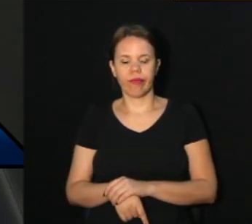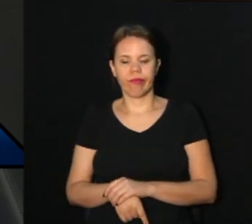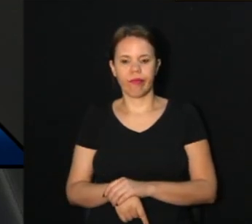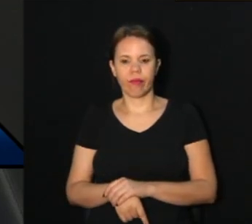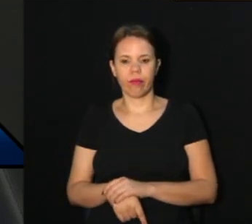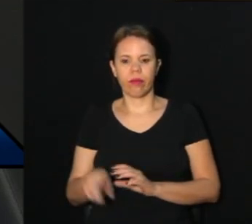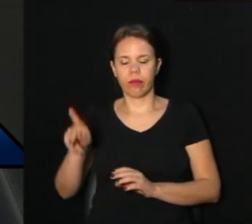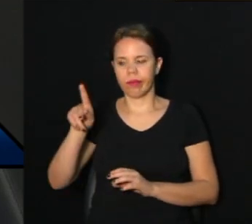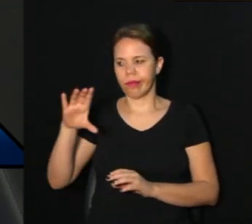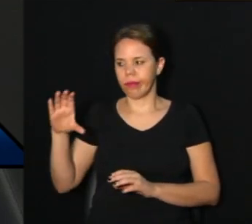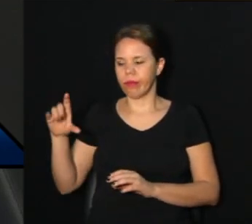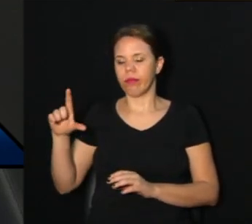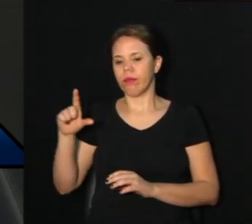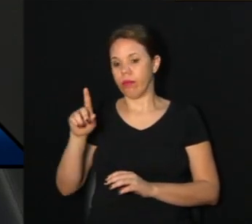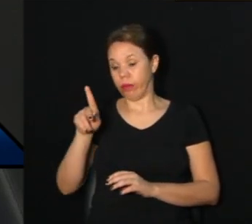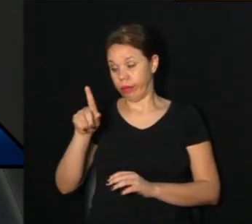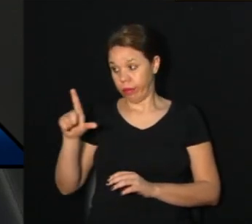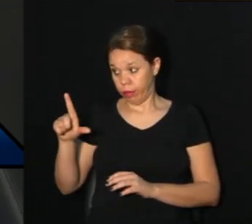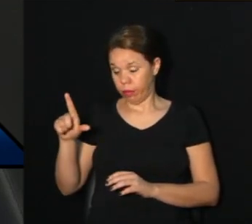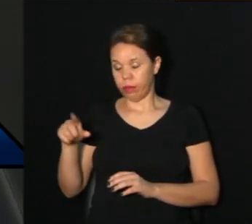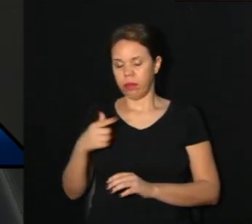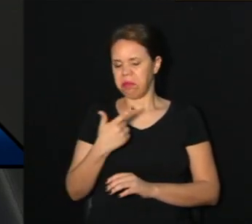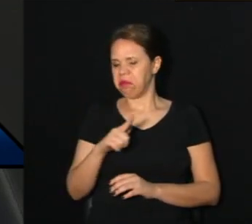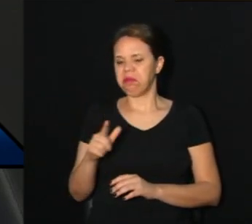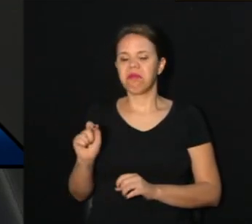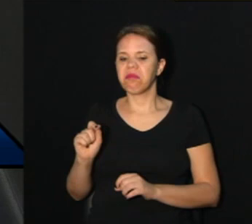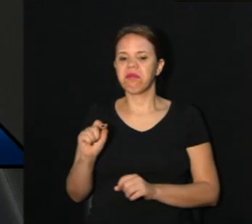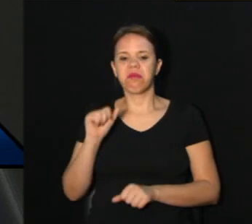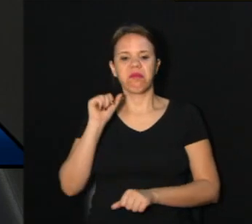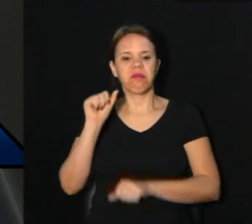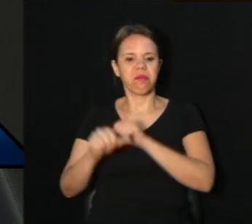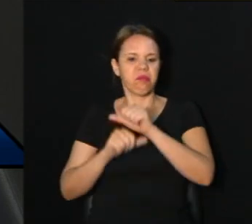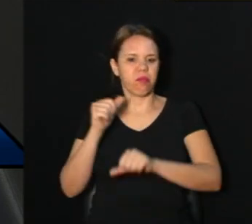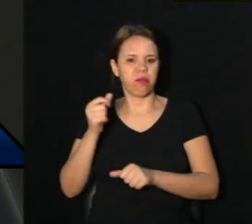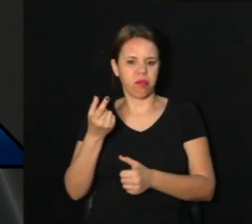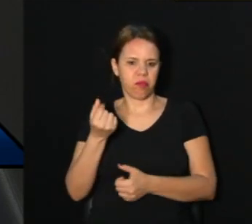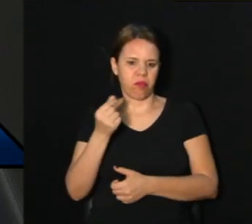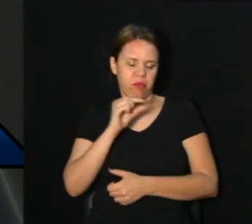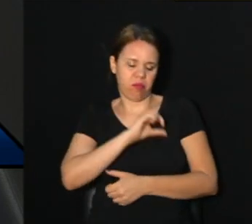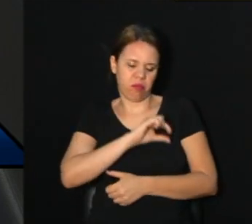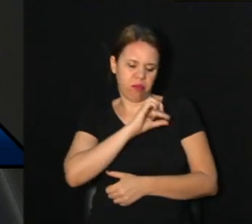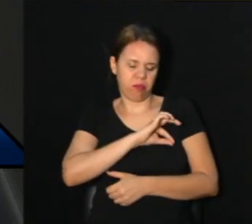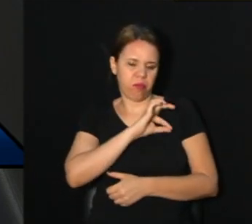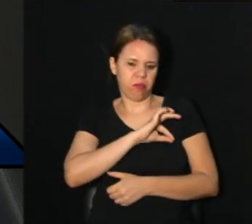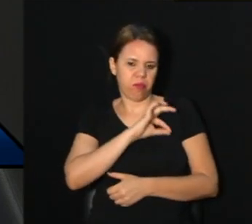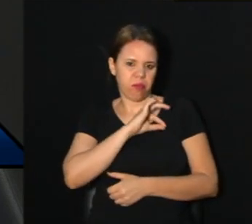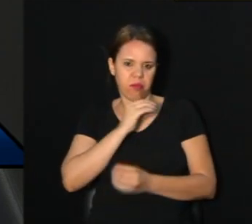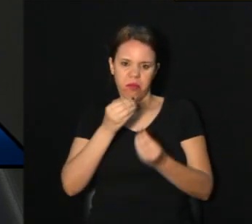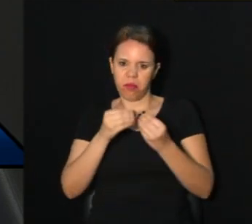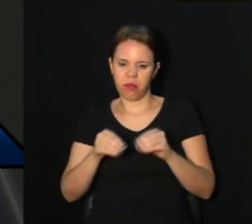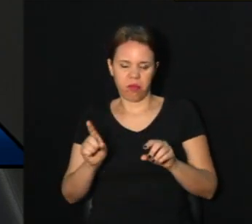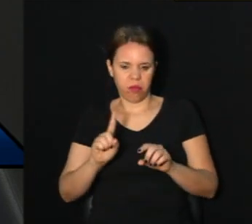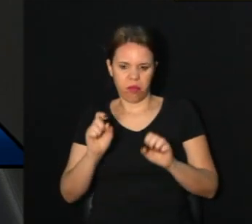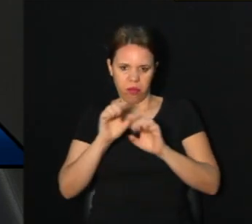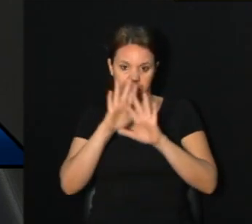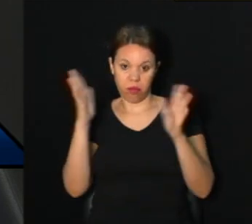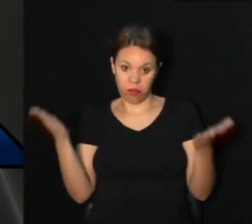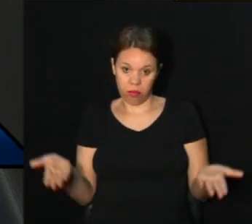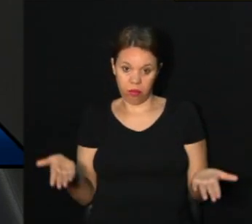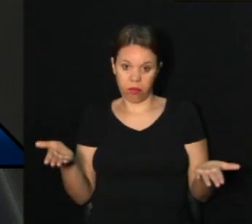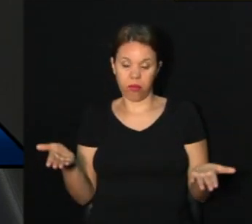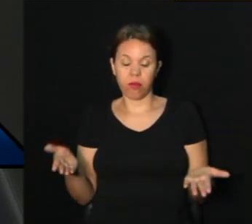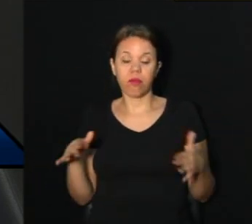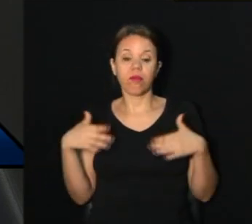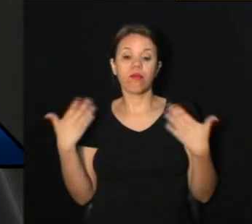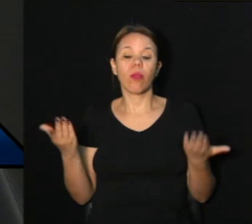No PL, pelo que eu verifiquei aqui, não existe o impacto econômico-financeiro, então é importante esclarecer qual